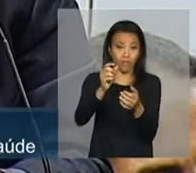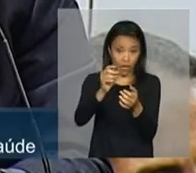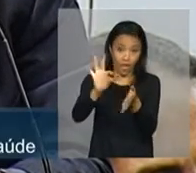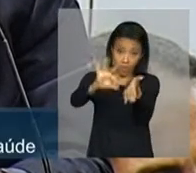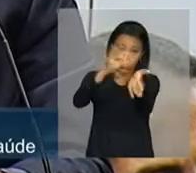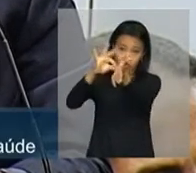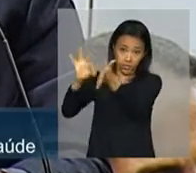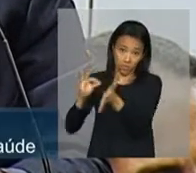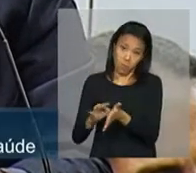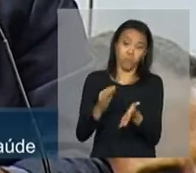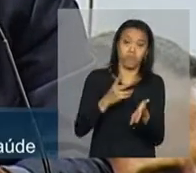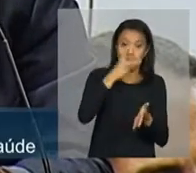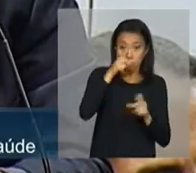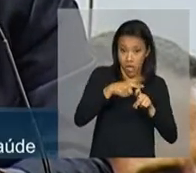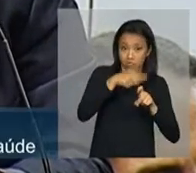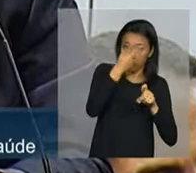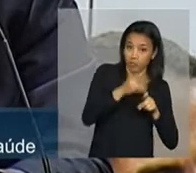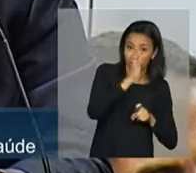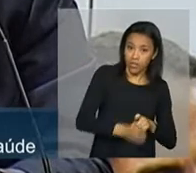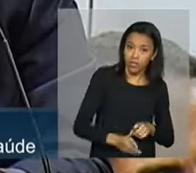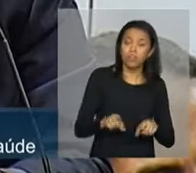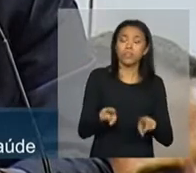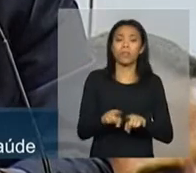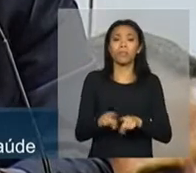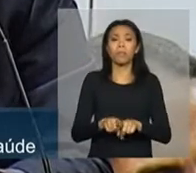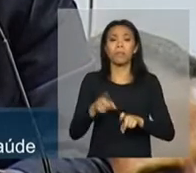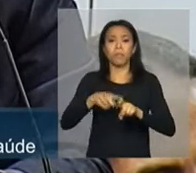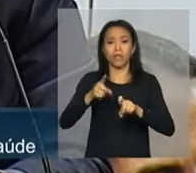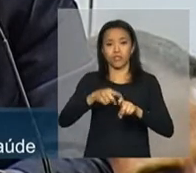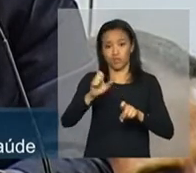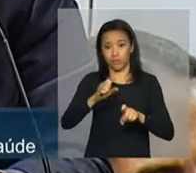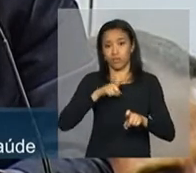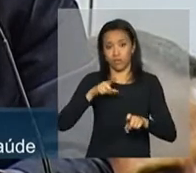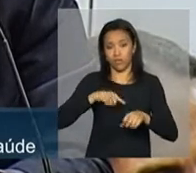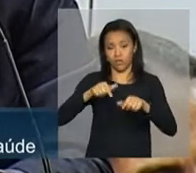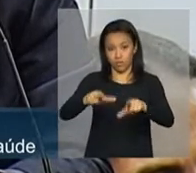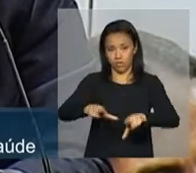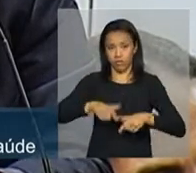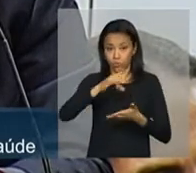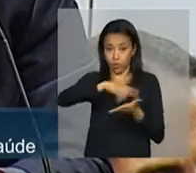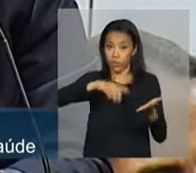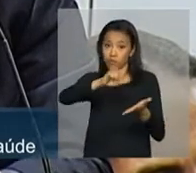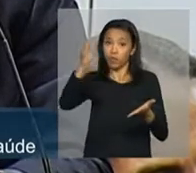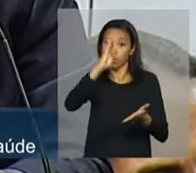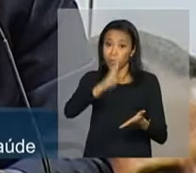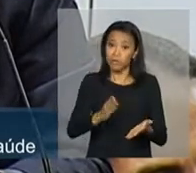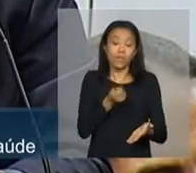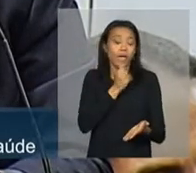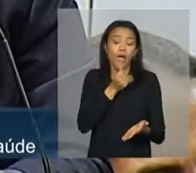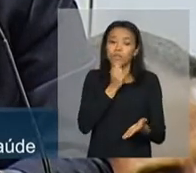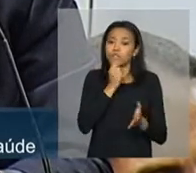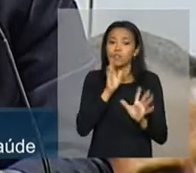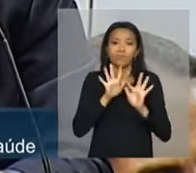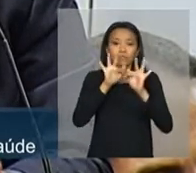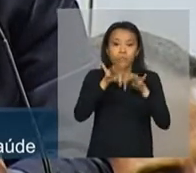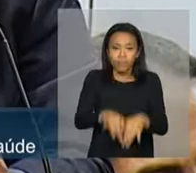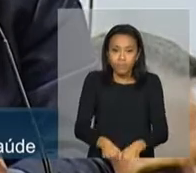de inscrição tanto brasileiros como um registro ação no exterior dentro do sistema e não concluíram até agora eles